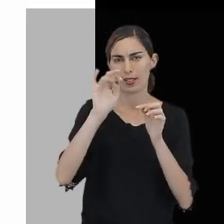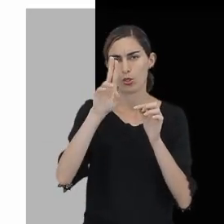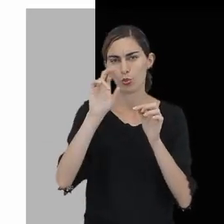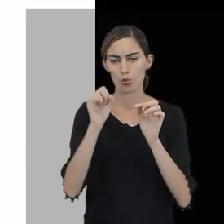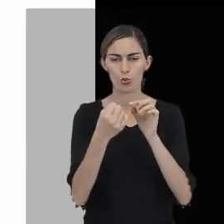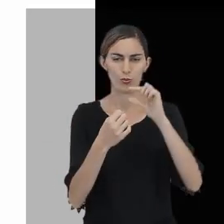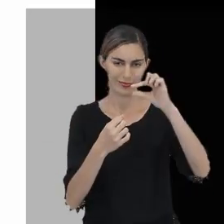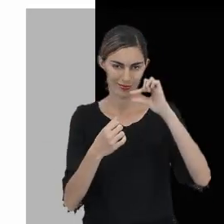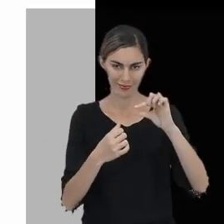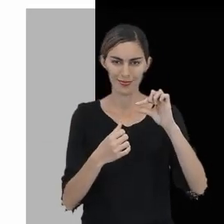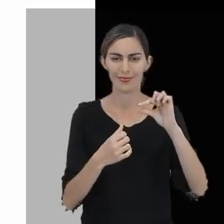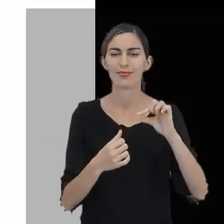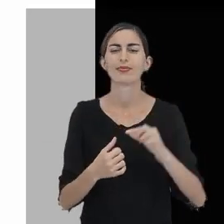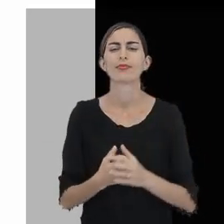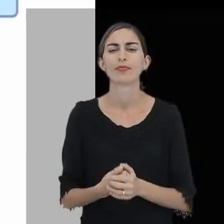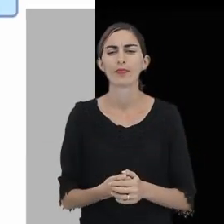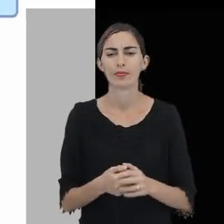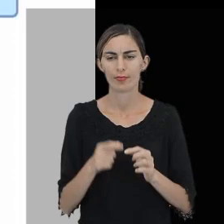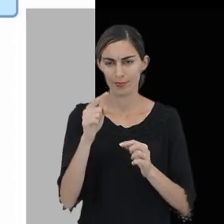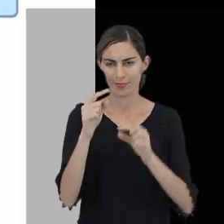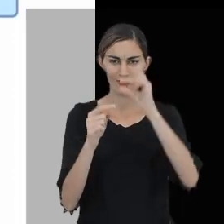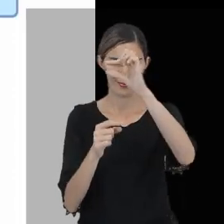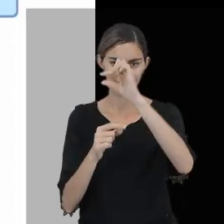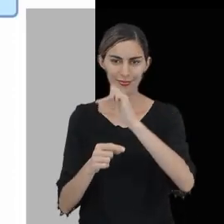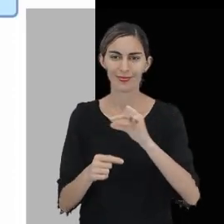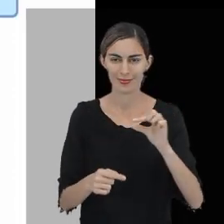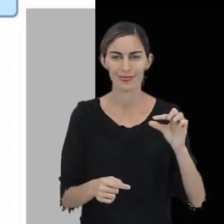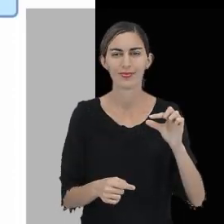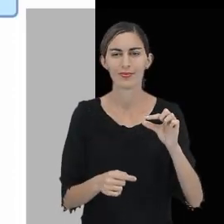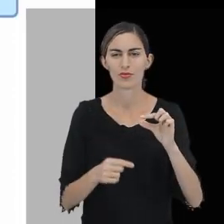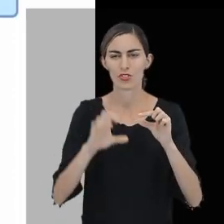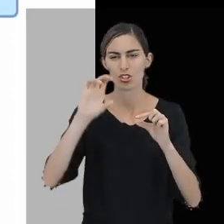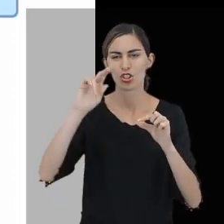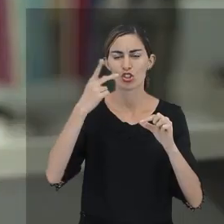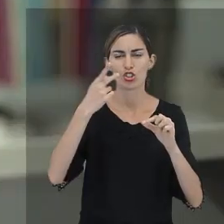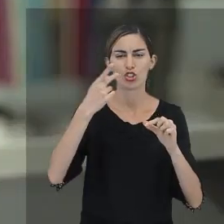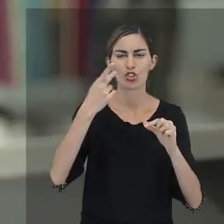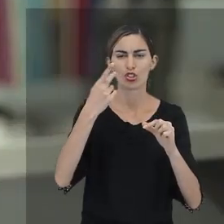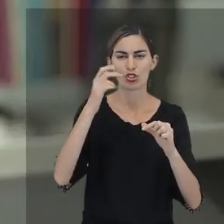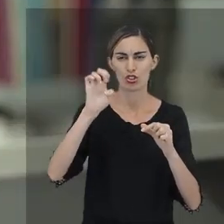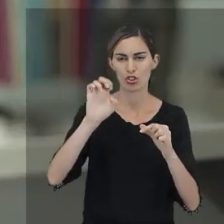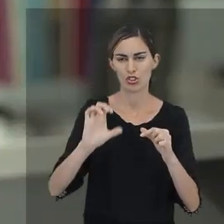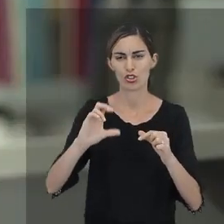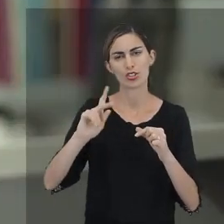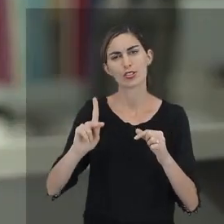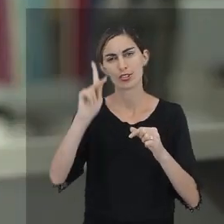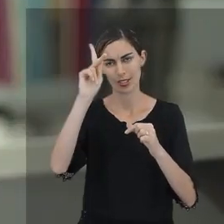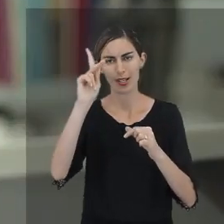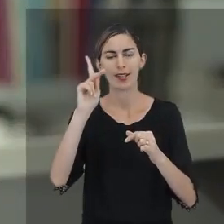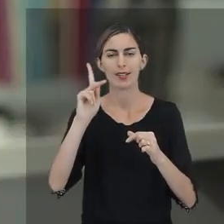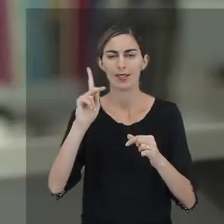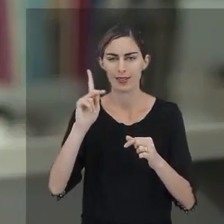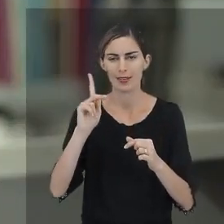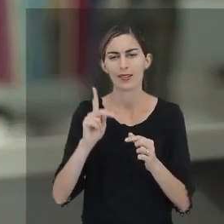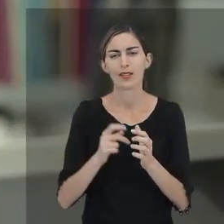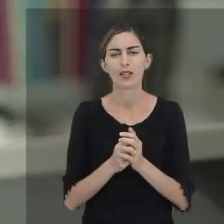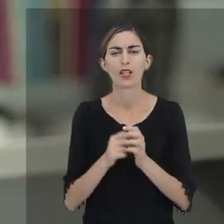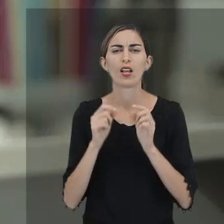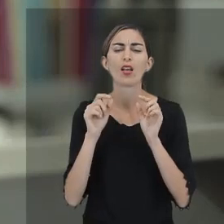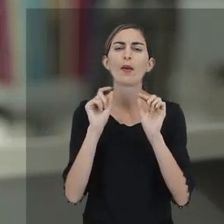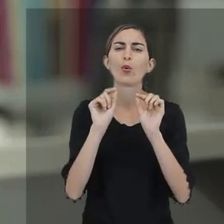certo há agora a gente vai falar sobre um cheque box o cheque bolsa nada mais é que um